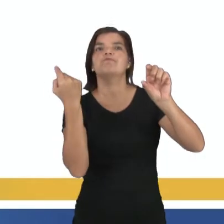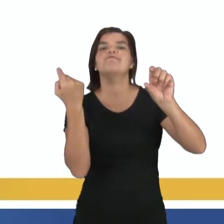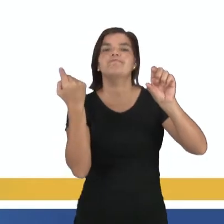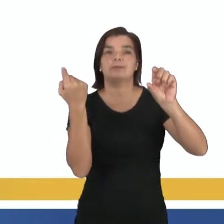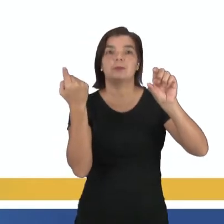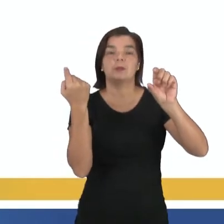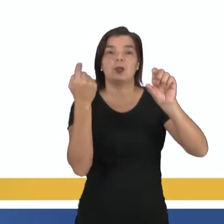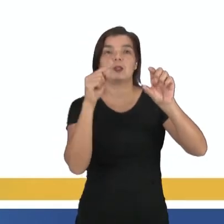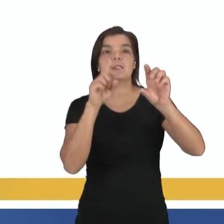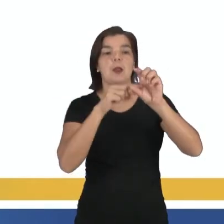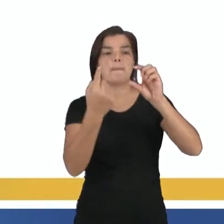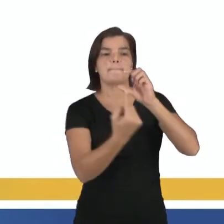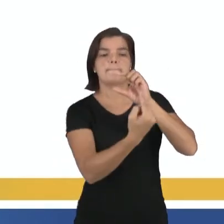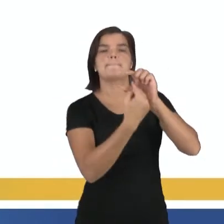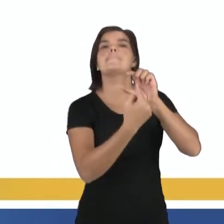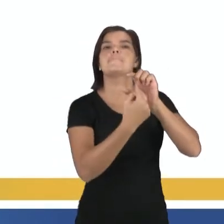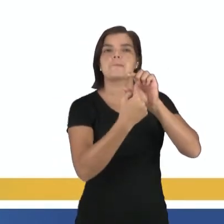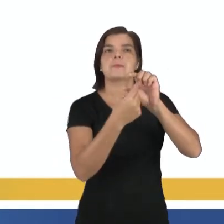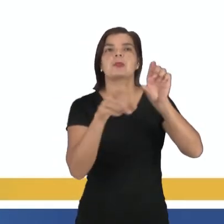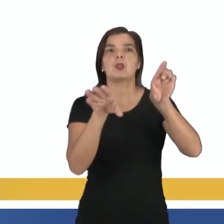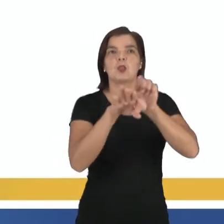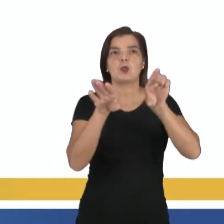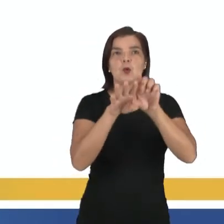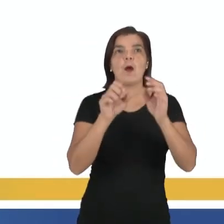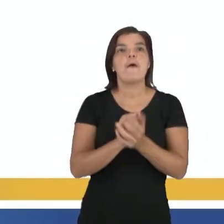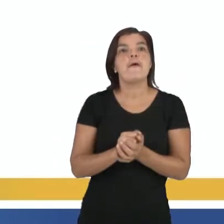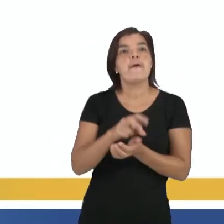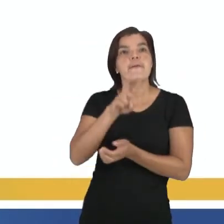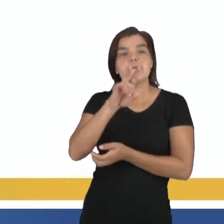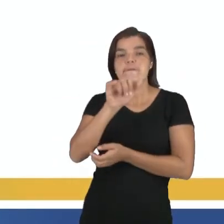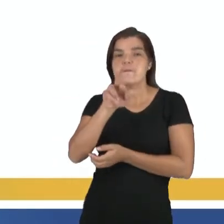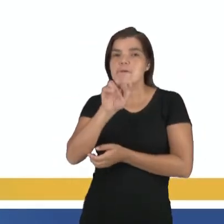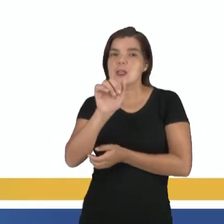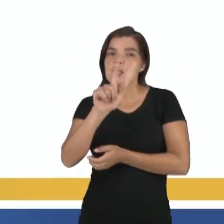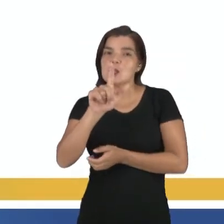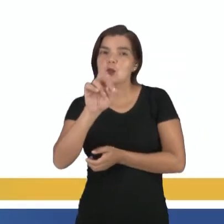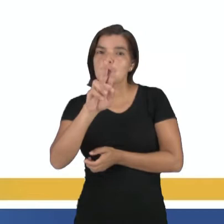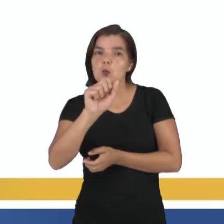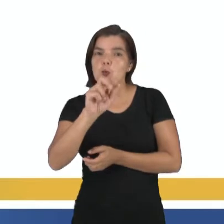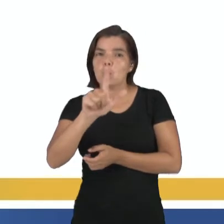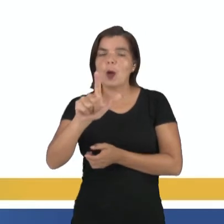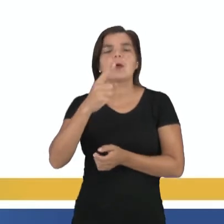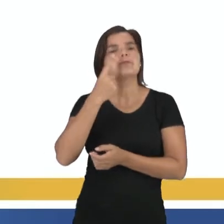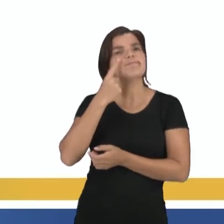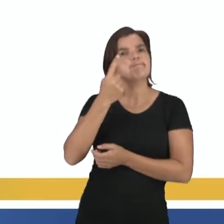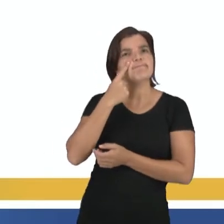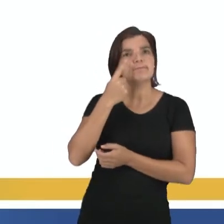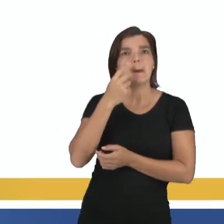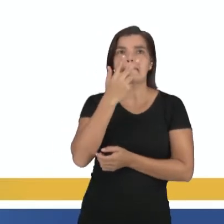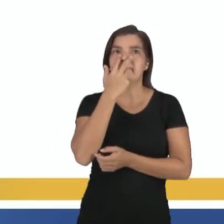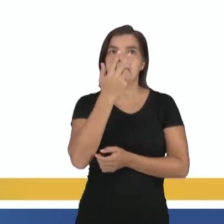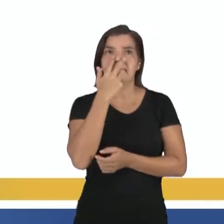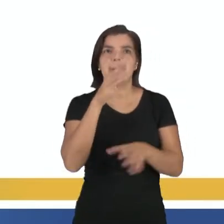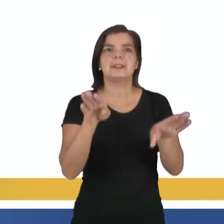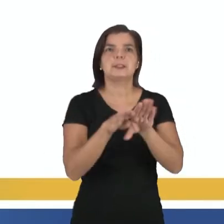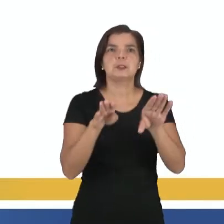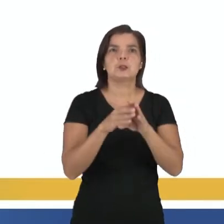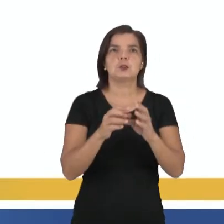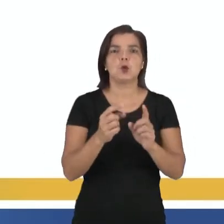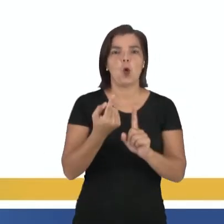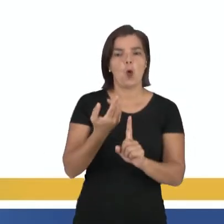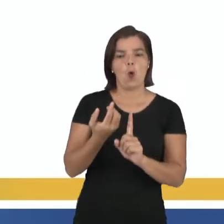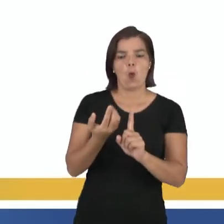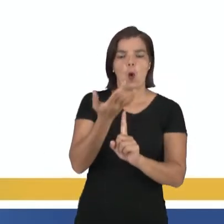na parte de trás dessa lente, por isso que a gente chama isso de virtual. Então, tu verifica que está mostrando uma vela, e